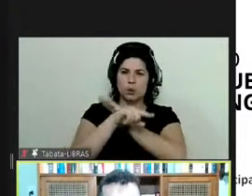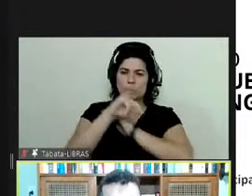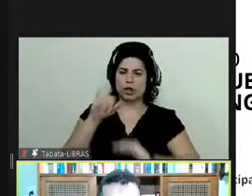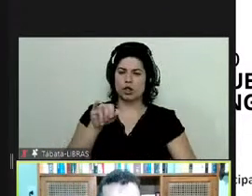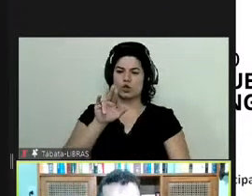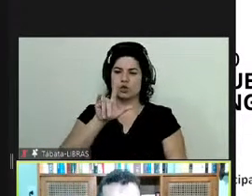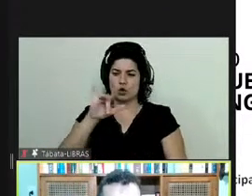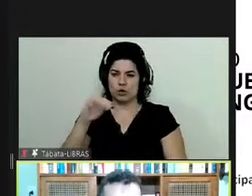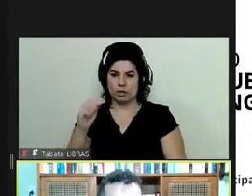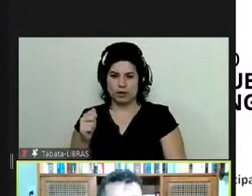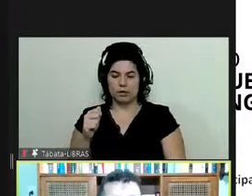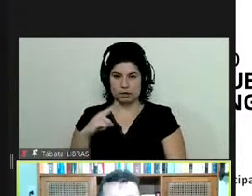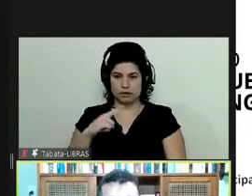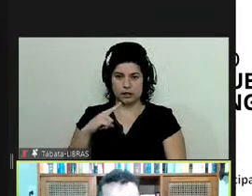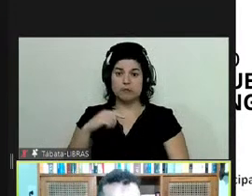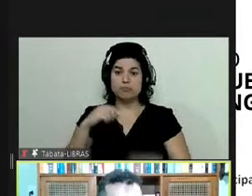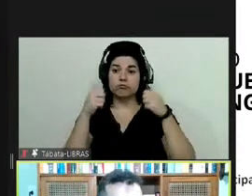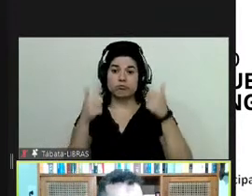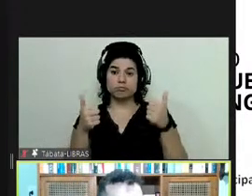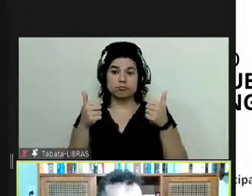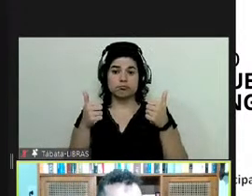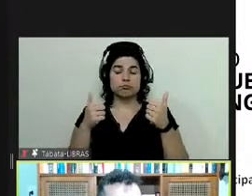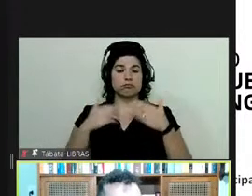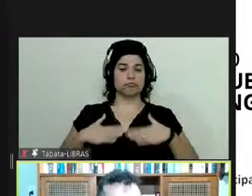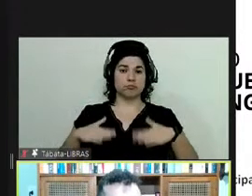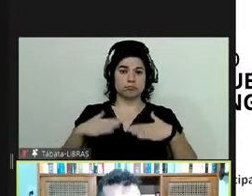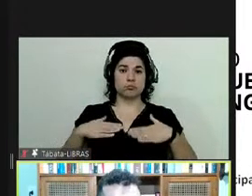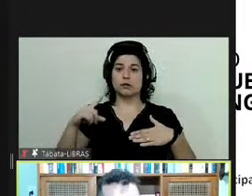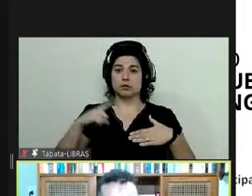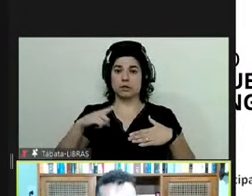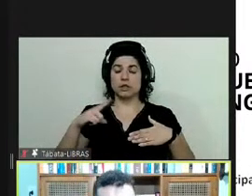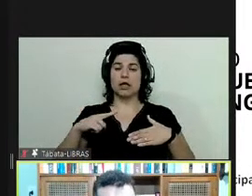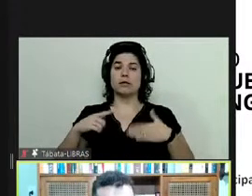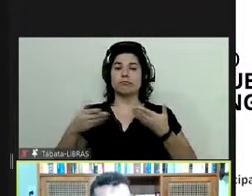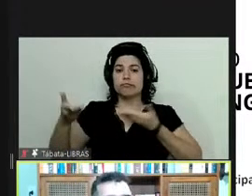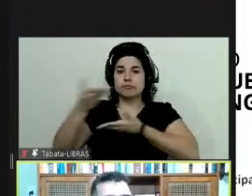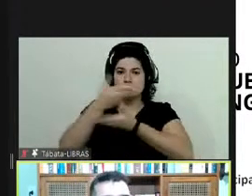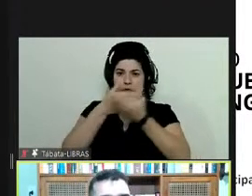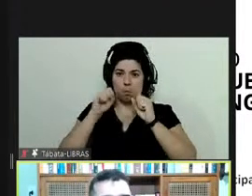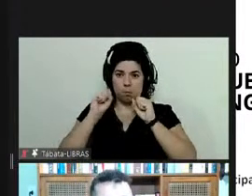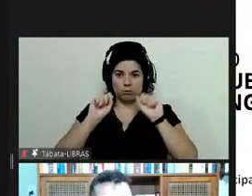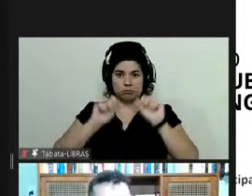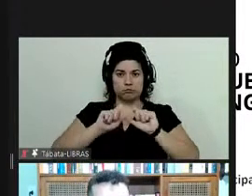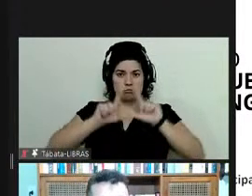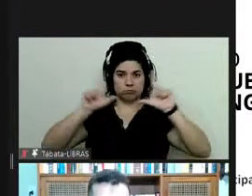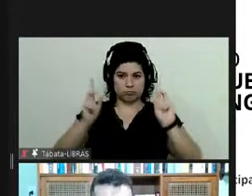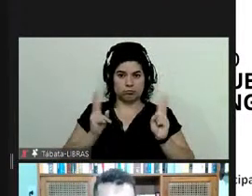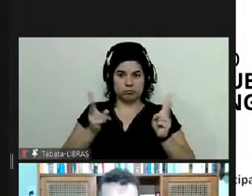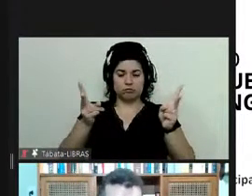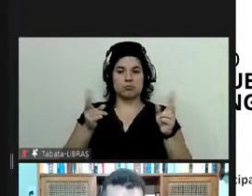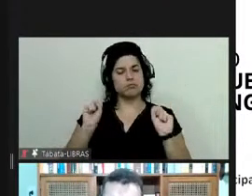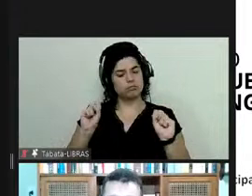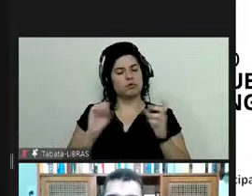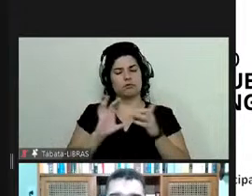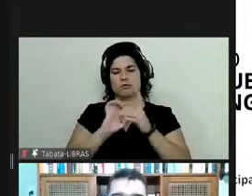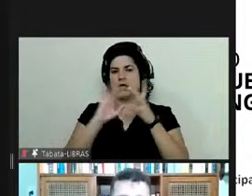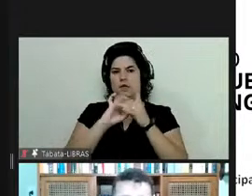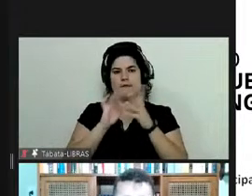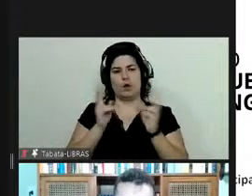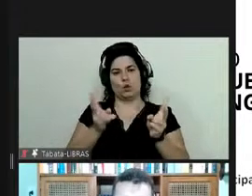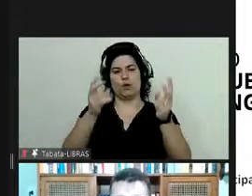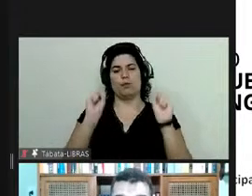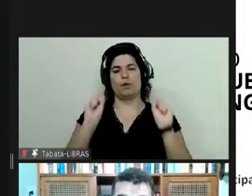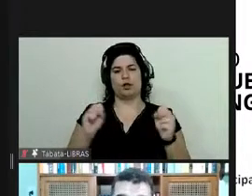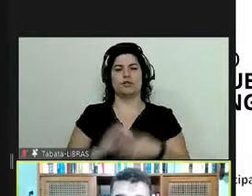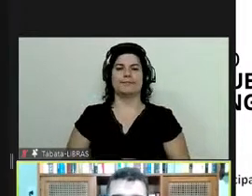Júlia até aqui É né tá tudo tranquilo alguma alguma interação posso passar preparando tudo tranquilo pode continuar Parece